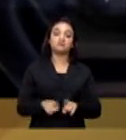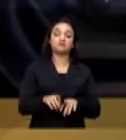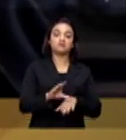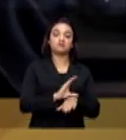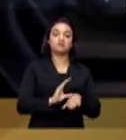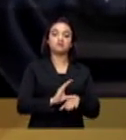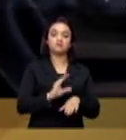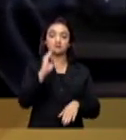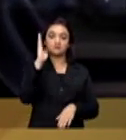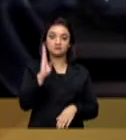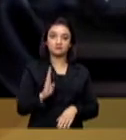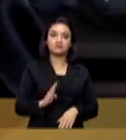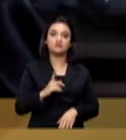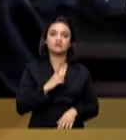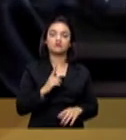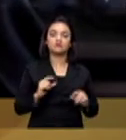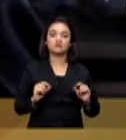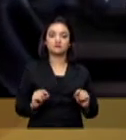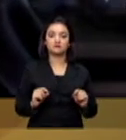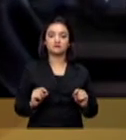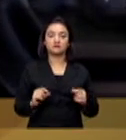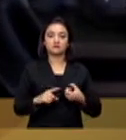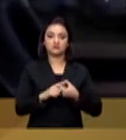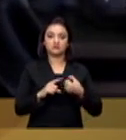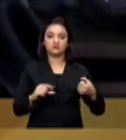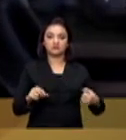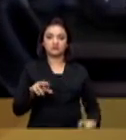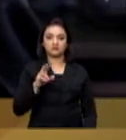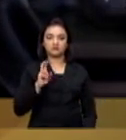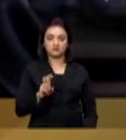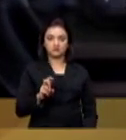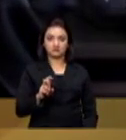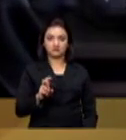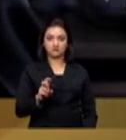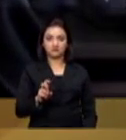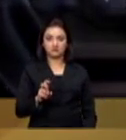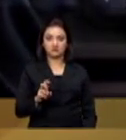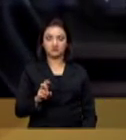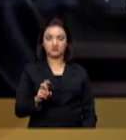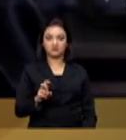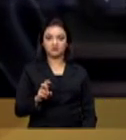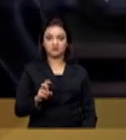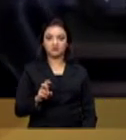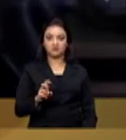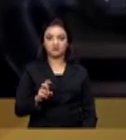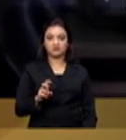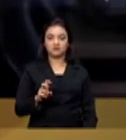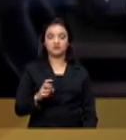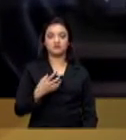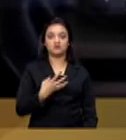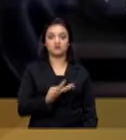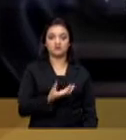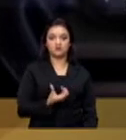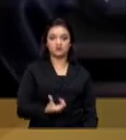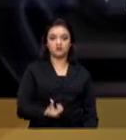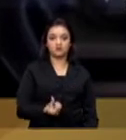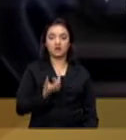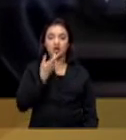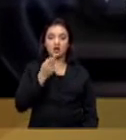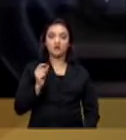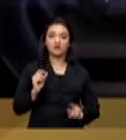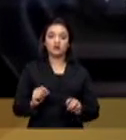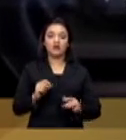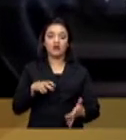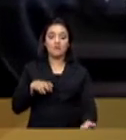brasileira também prevê, no artigo 5º, 46, a individualização da